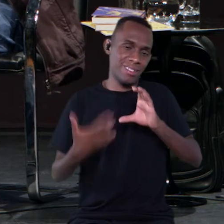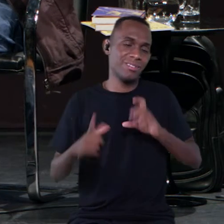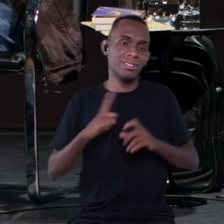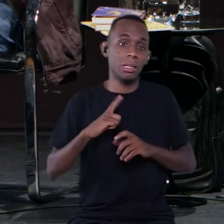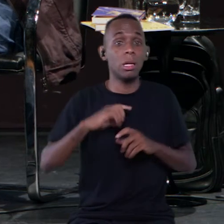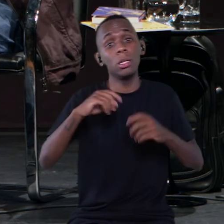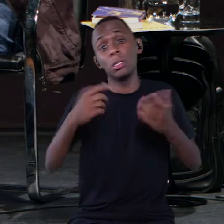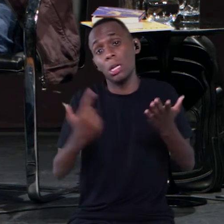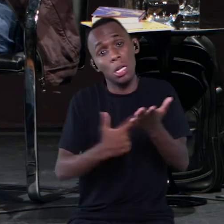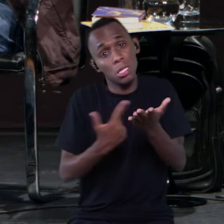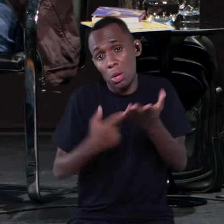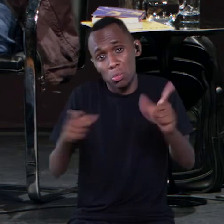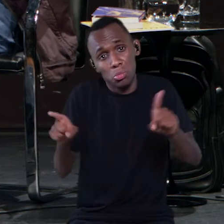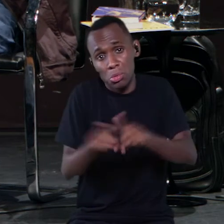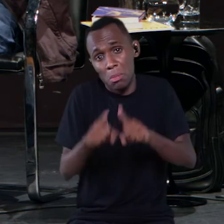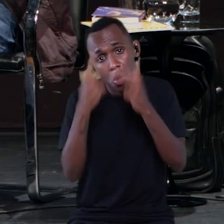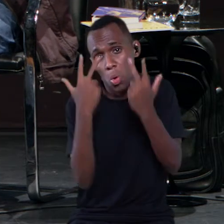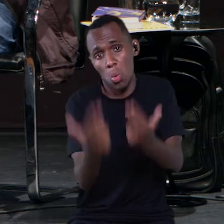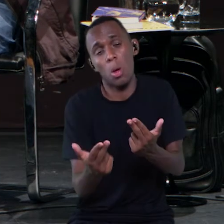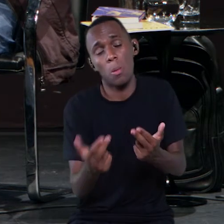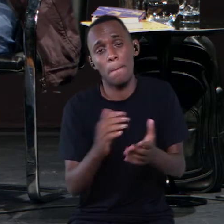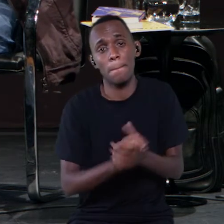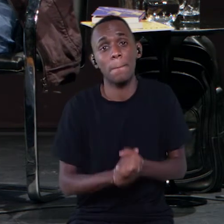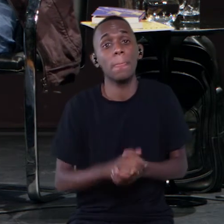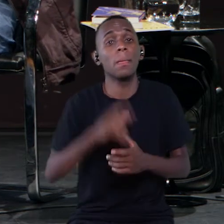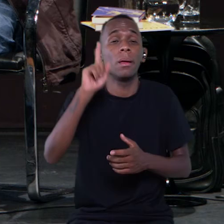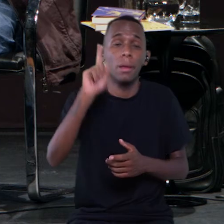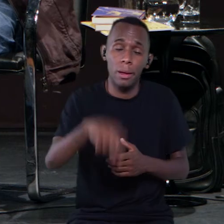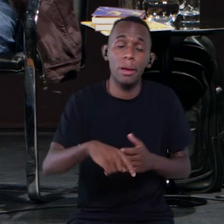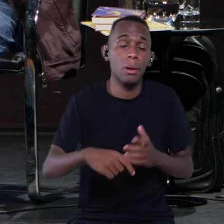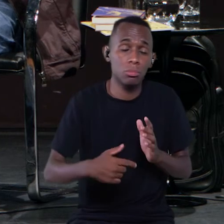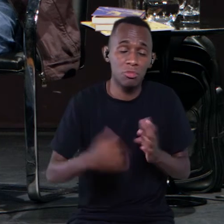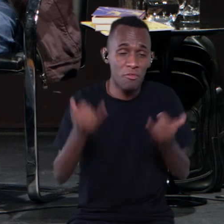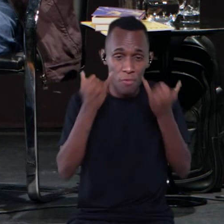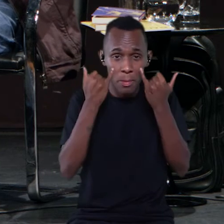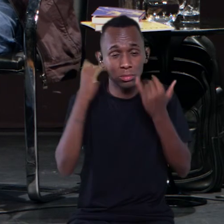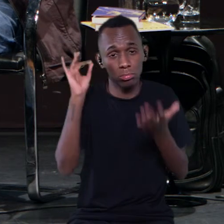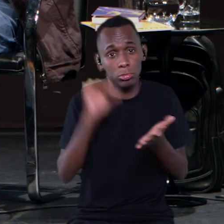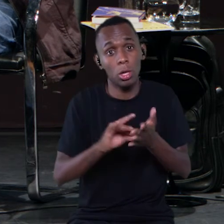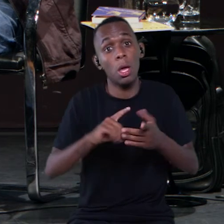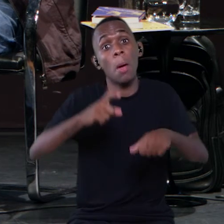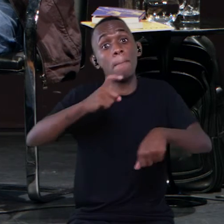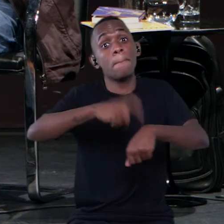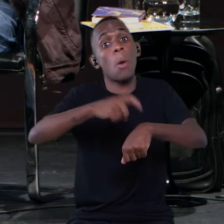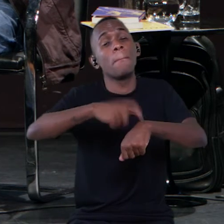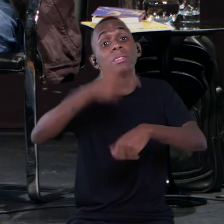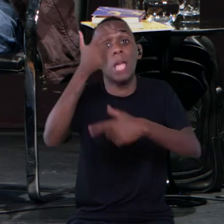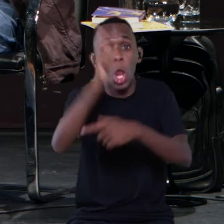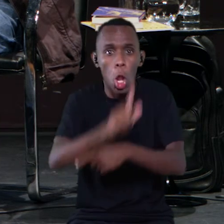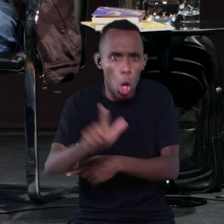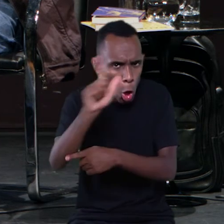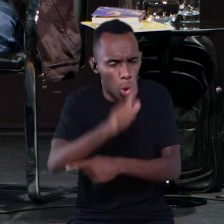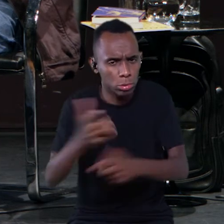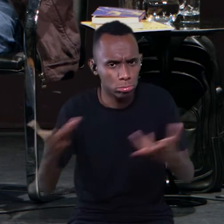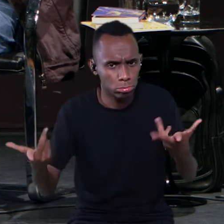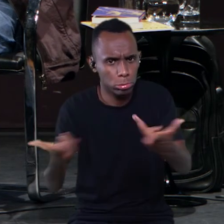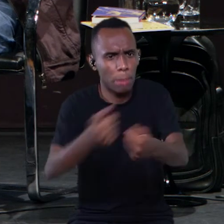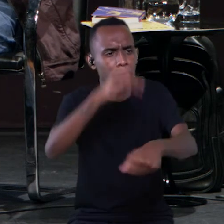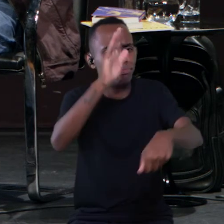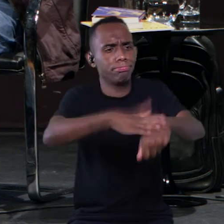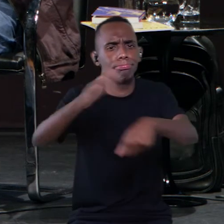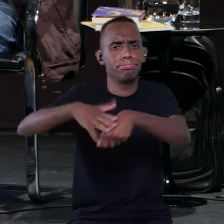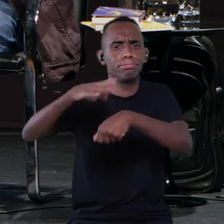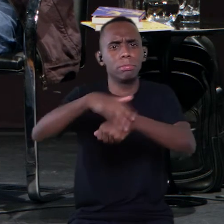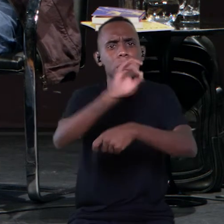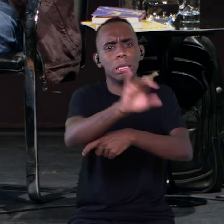tem uma literatura que está, literalmente, transcrevendo isso. Isso é um fato, isso é um dado. Nesse momento, é claro que aquela ideia do talento